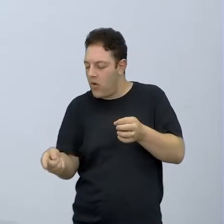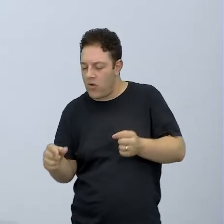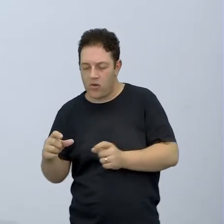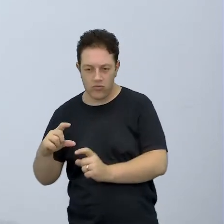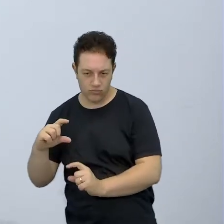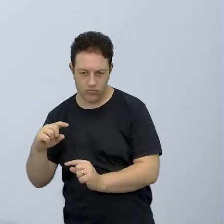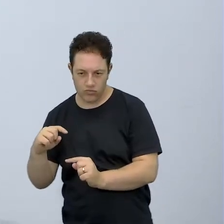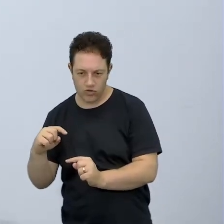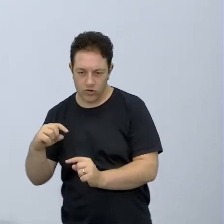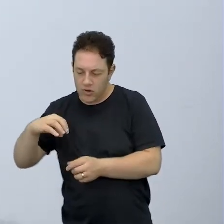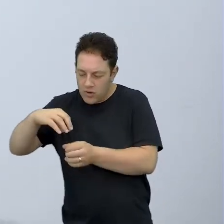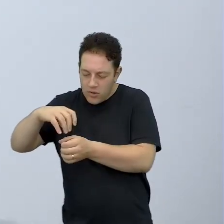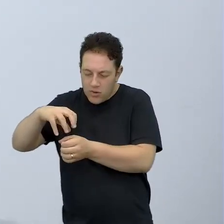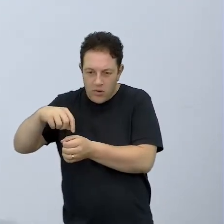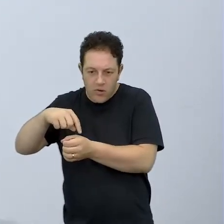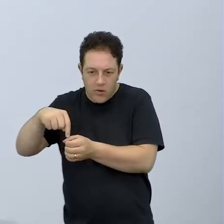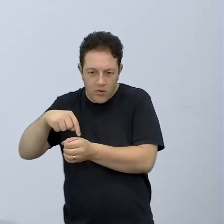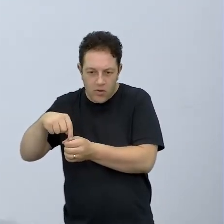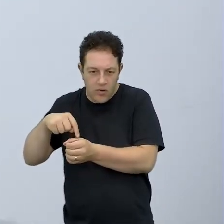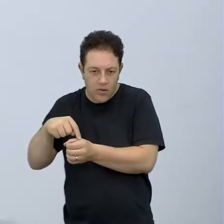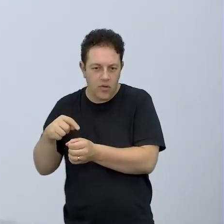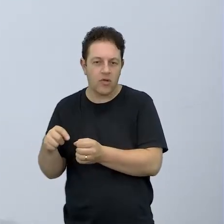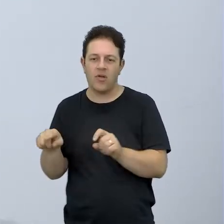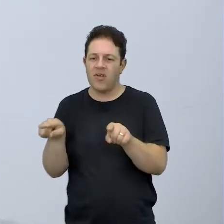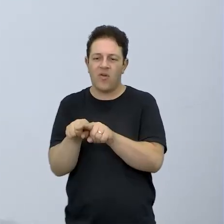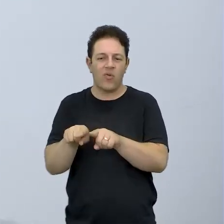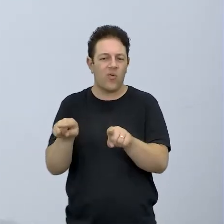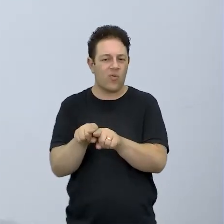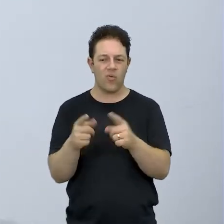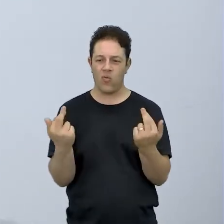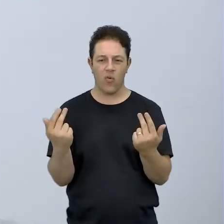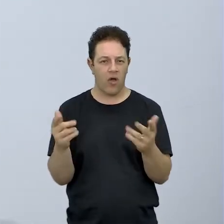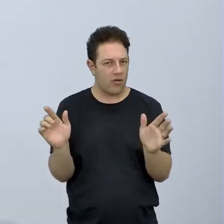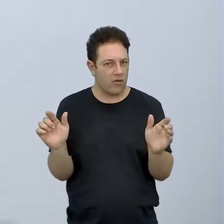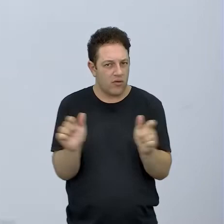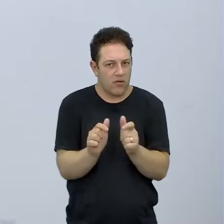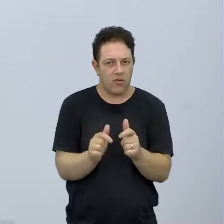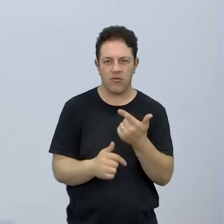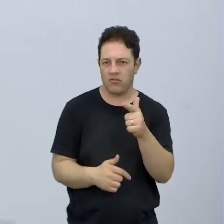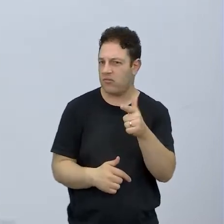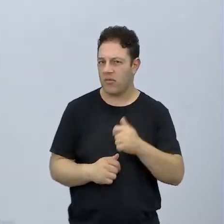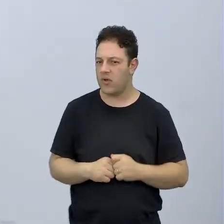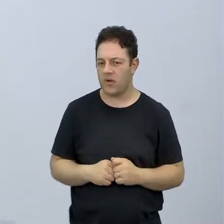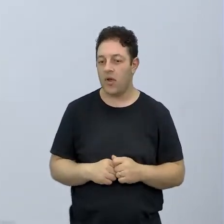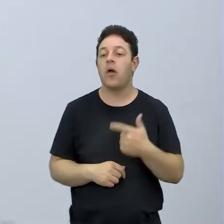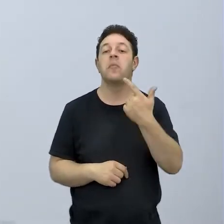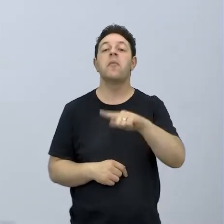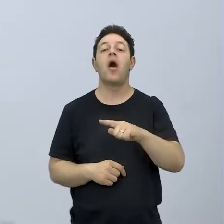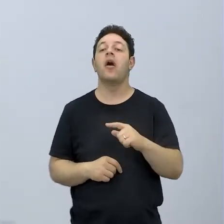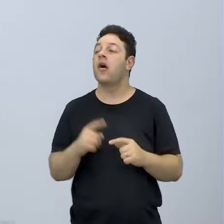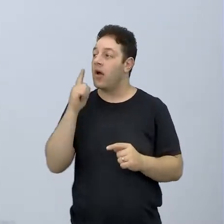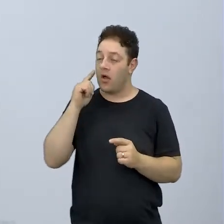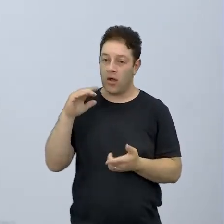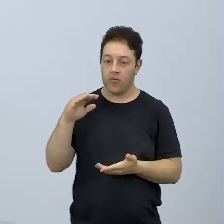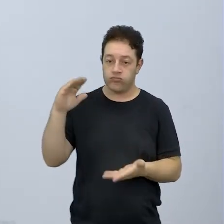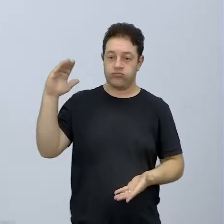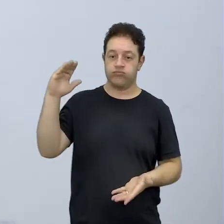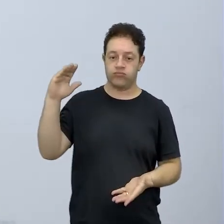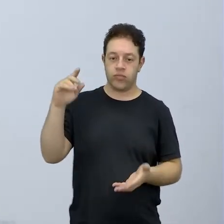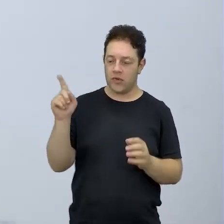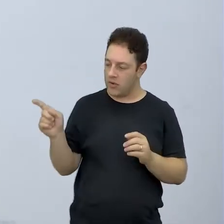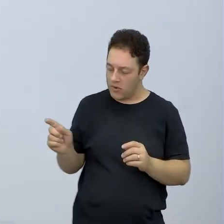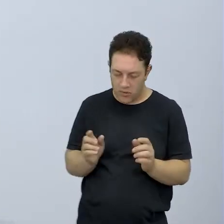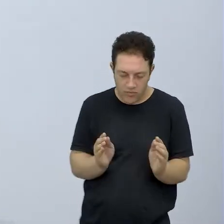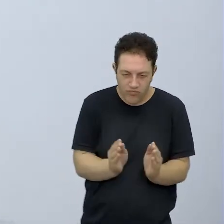outra garrafinha pequena, que deveria ser a miniatura, são do mesmo tamanho, não teve redução. E também a forma dela não foi levada